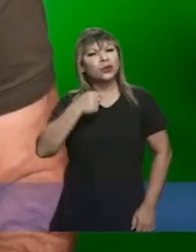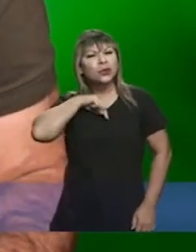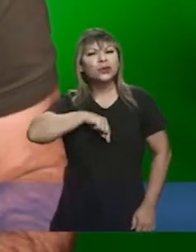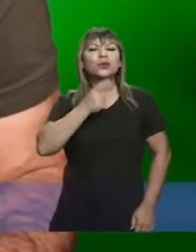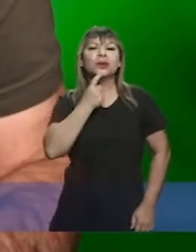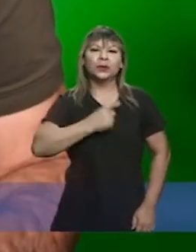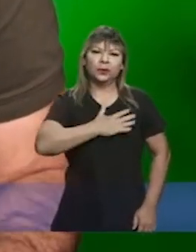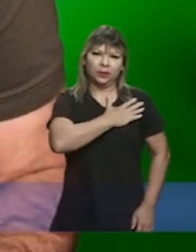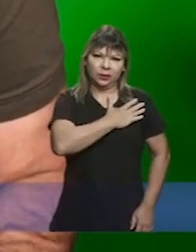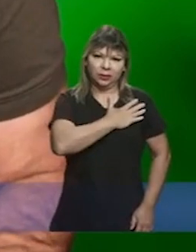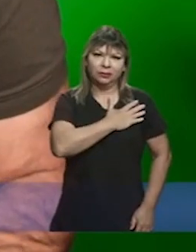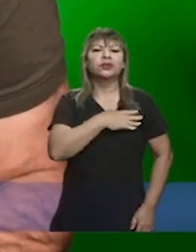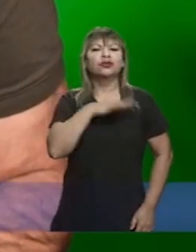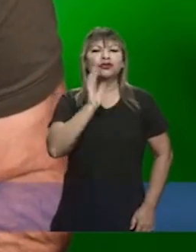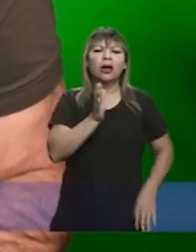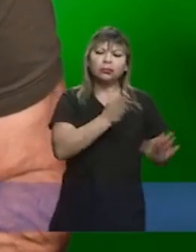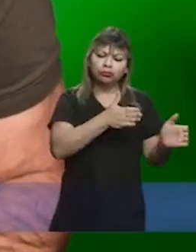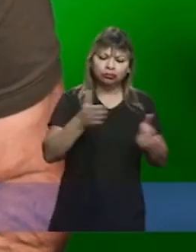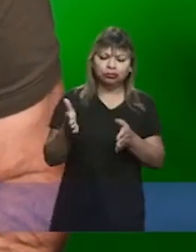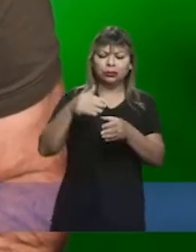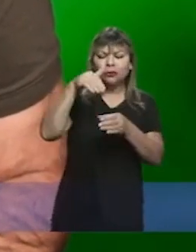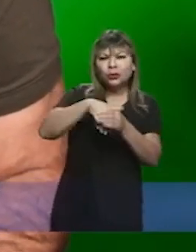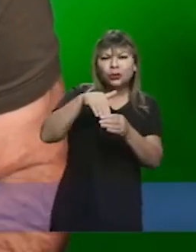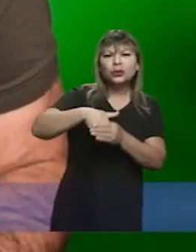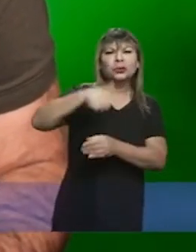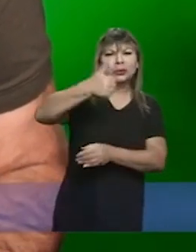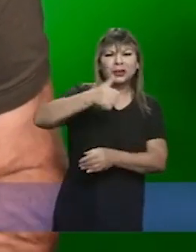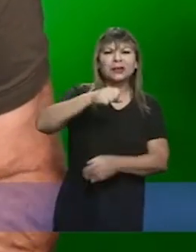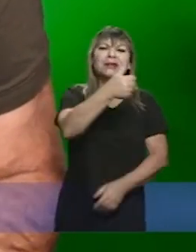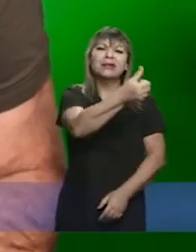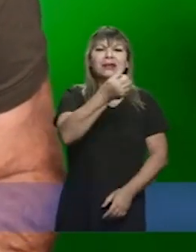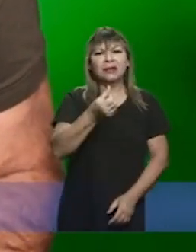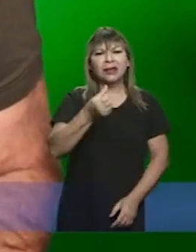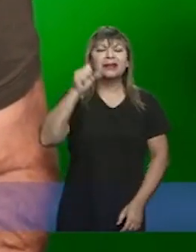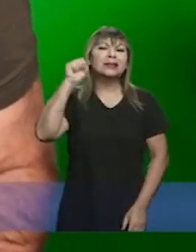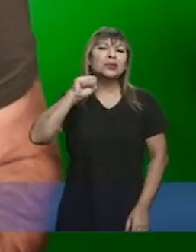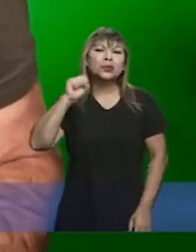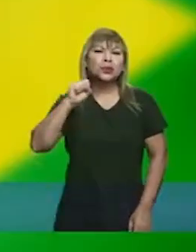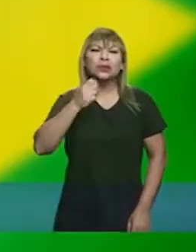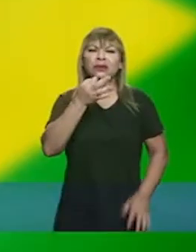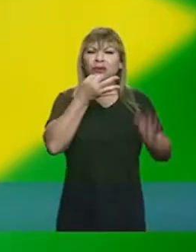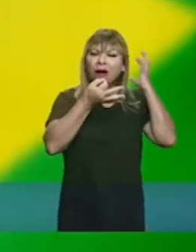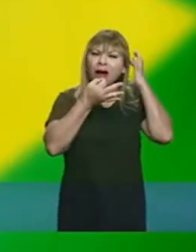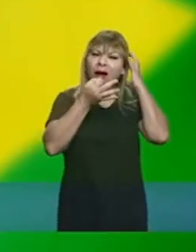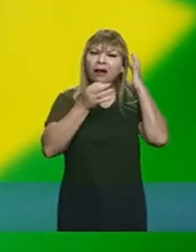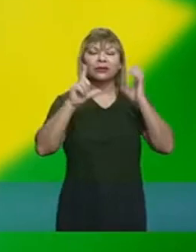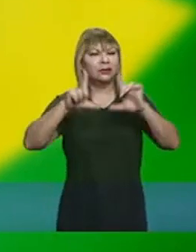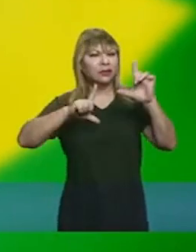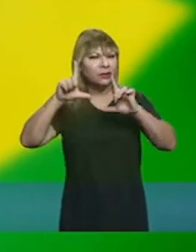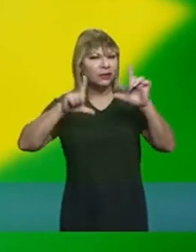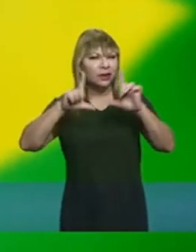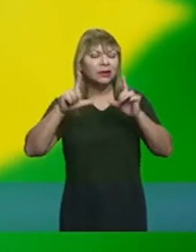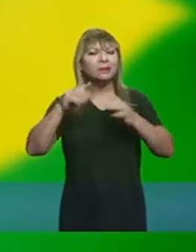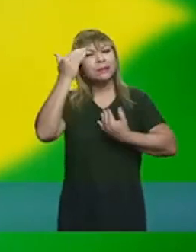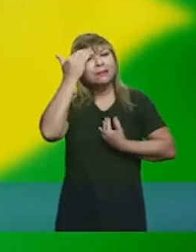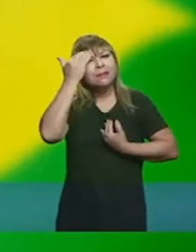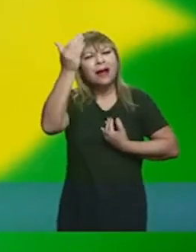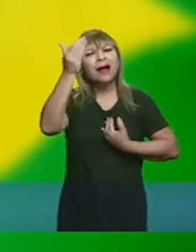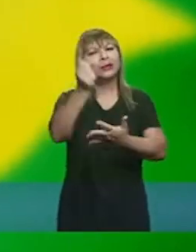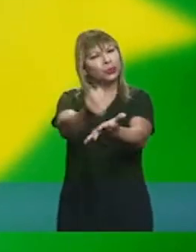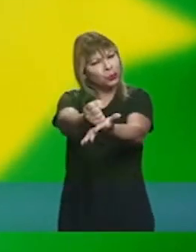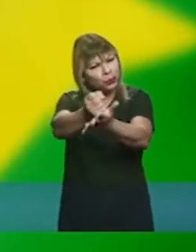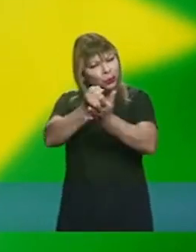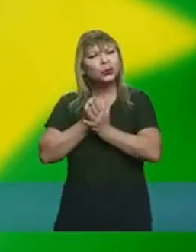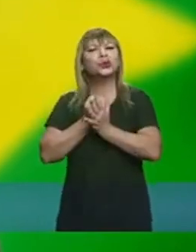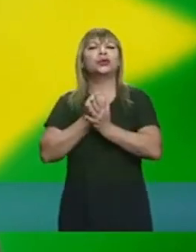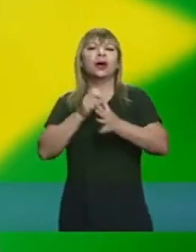conhece, eu sou o Capitão Contar. Durante o primeiro turno, nós só tivemos 16 segundos no rádio e na TV. Mas graças à